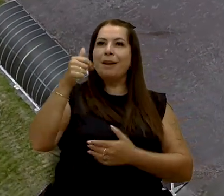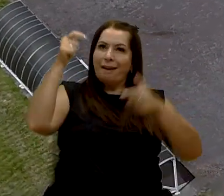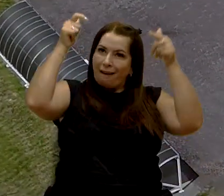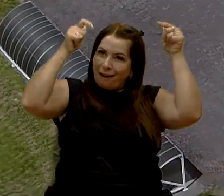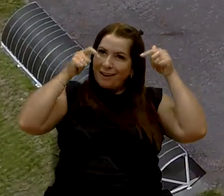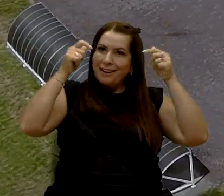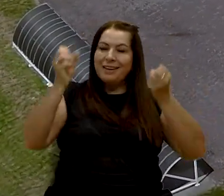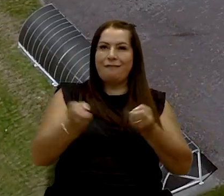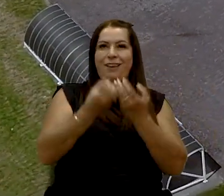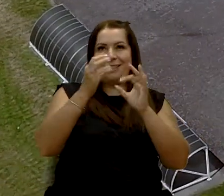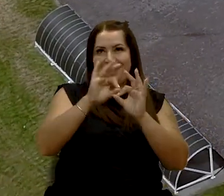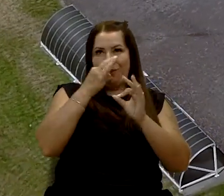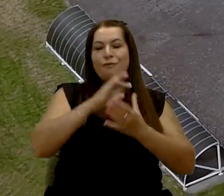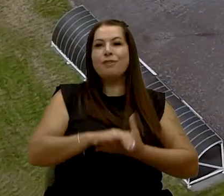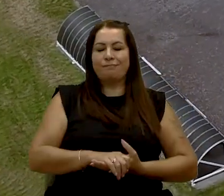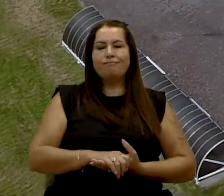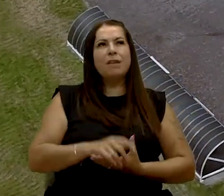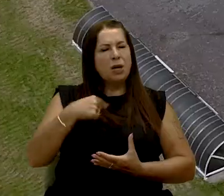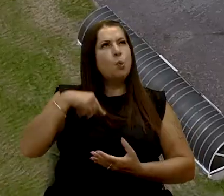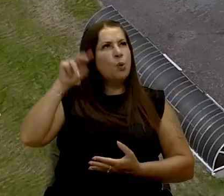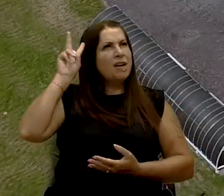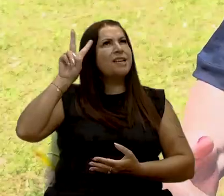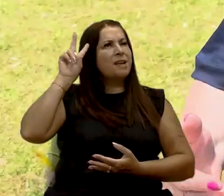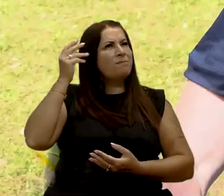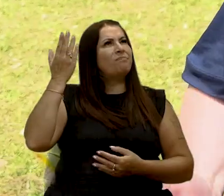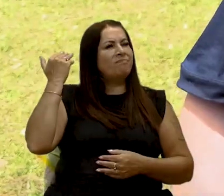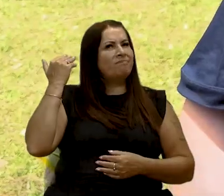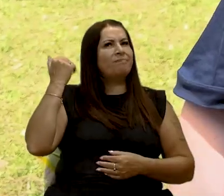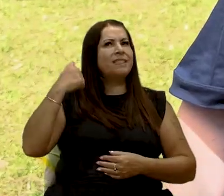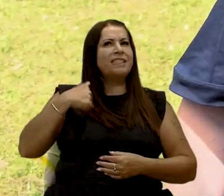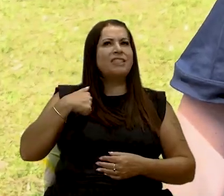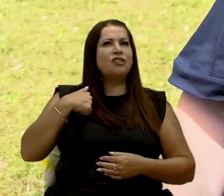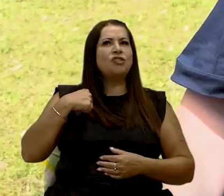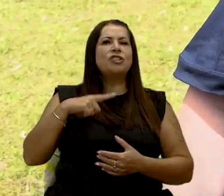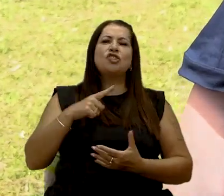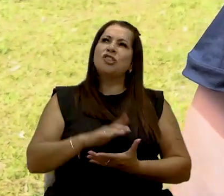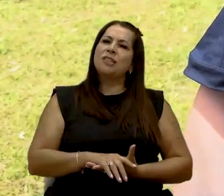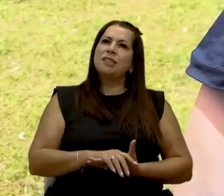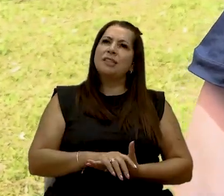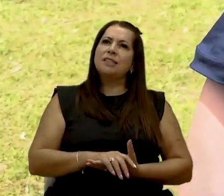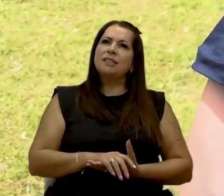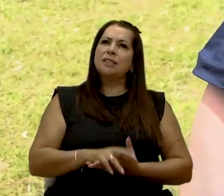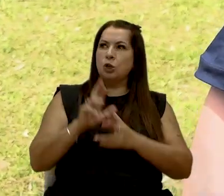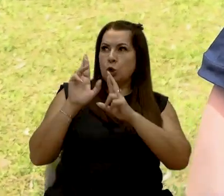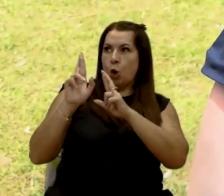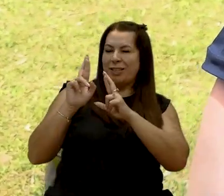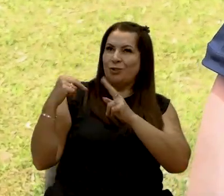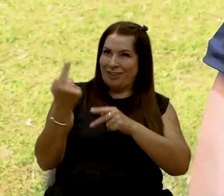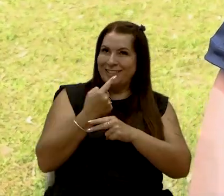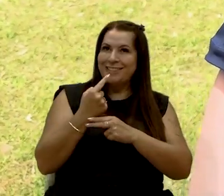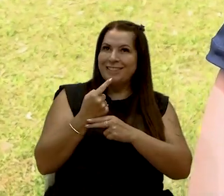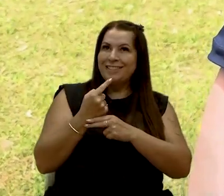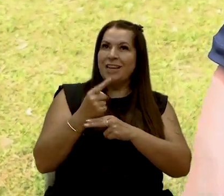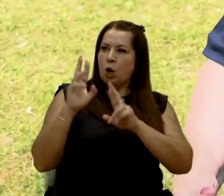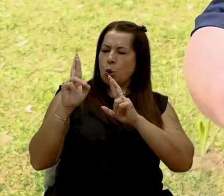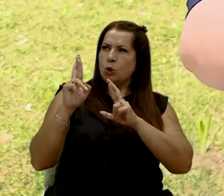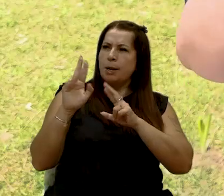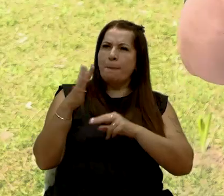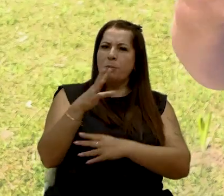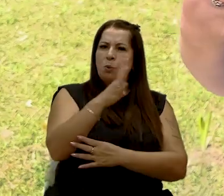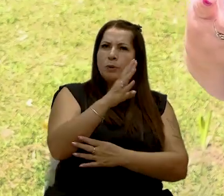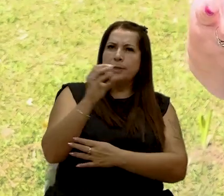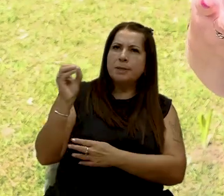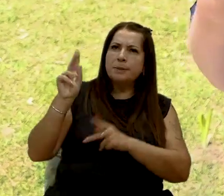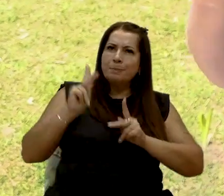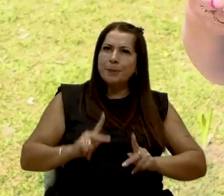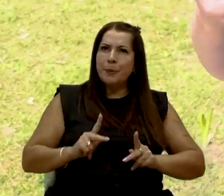elegeu a primeira rainha da Festa da Uva. Eu lembro muito bem que a gente tinha de torcedores, a